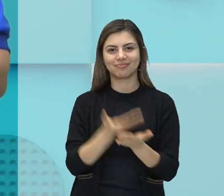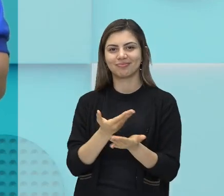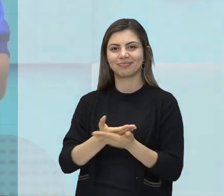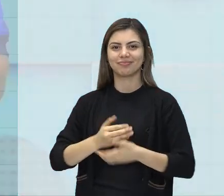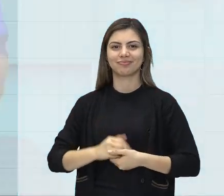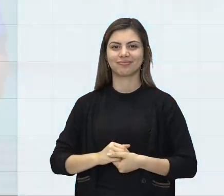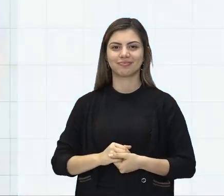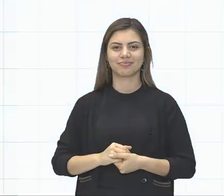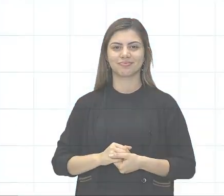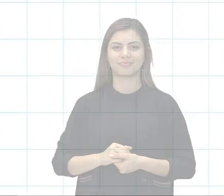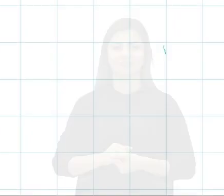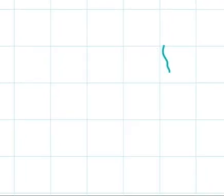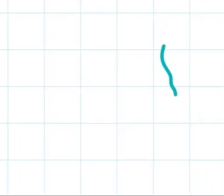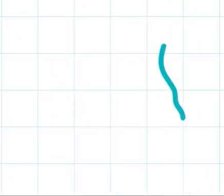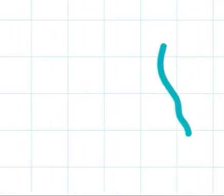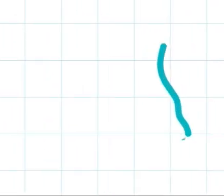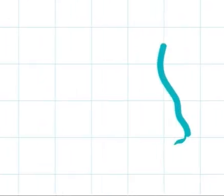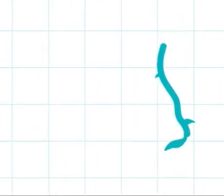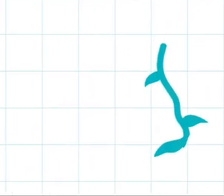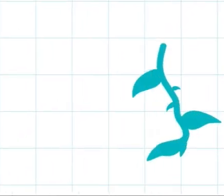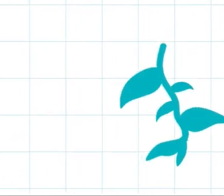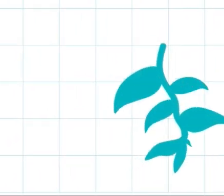ela.